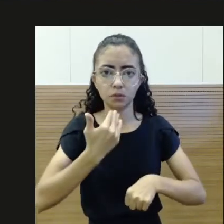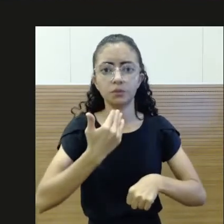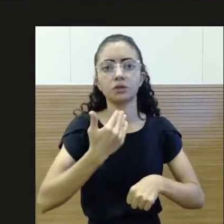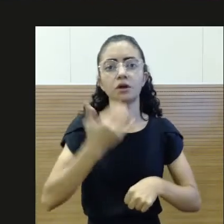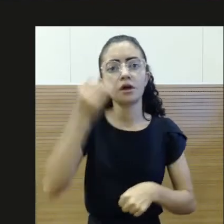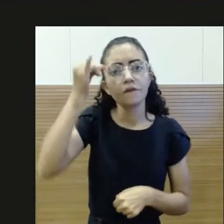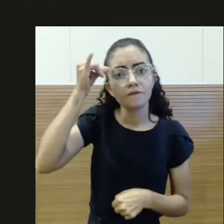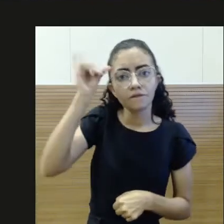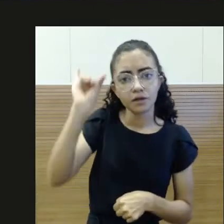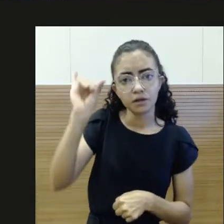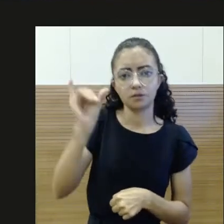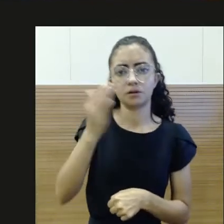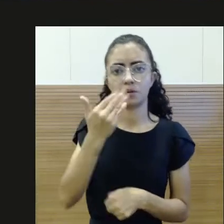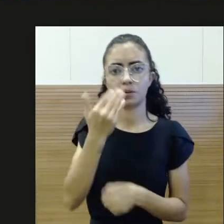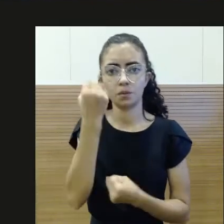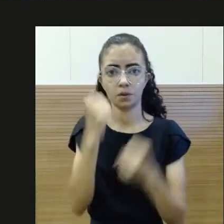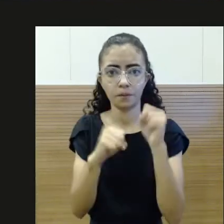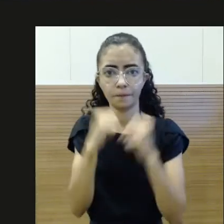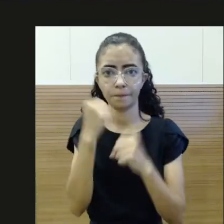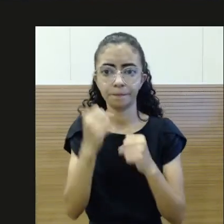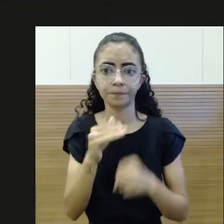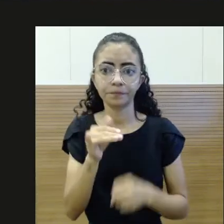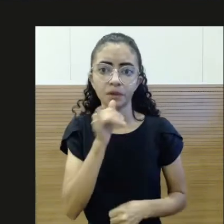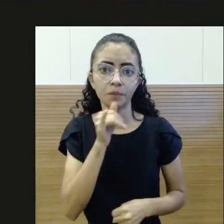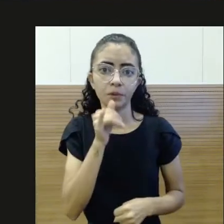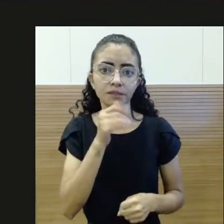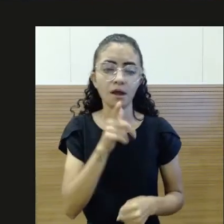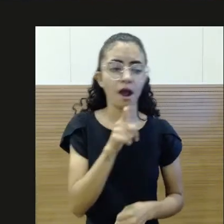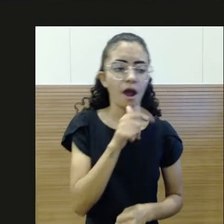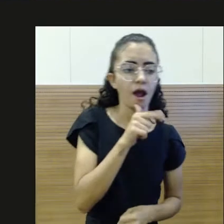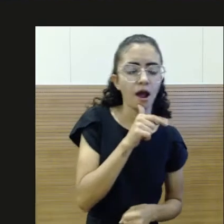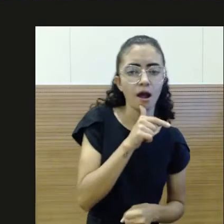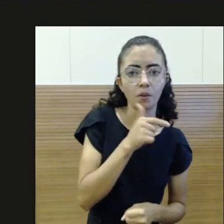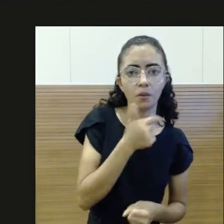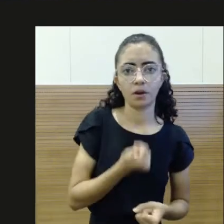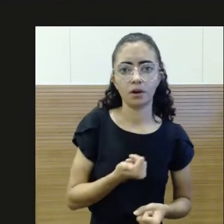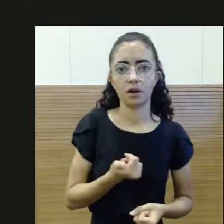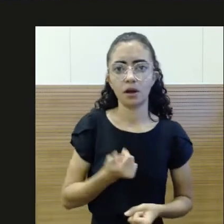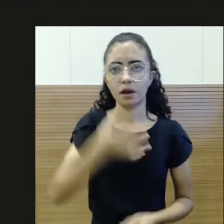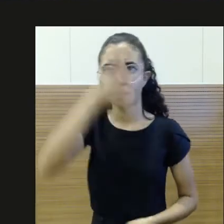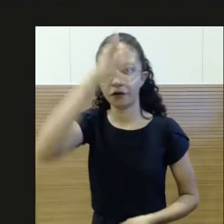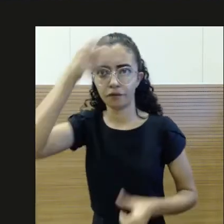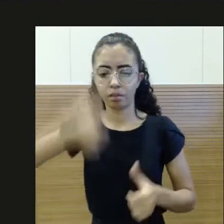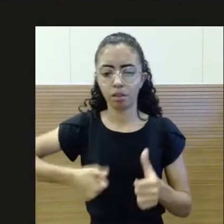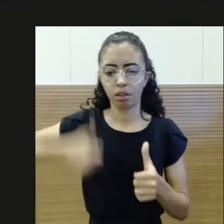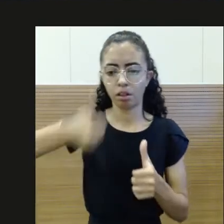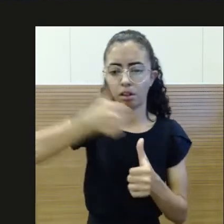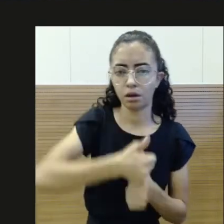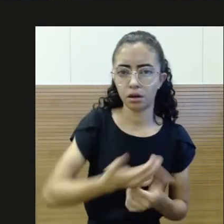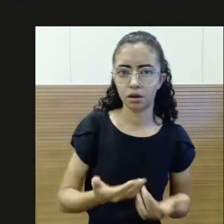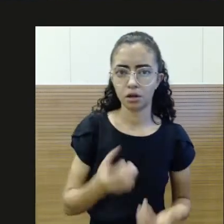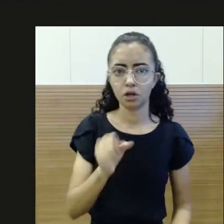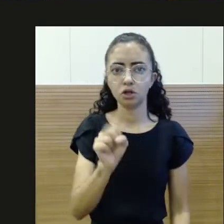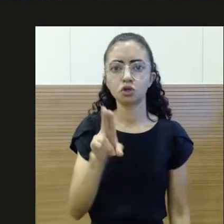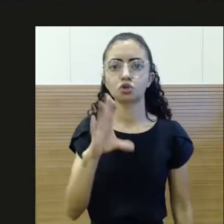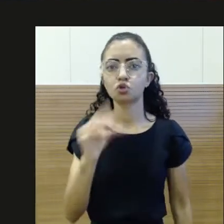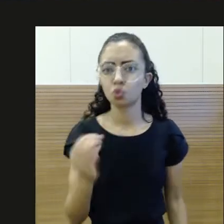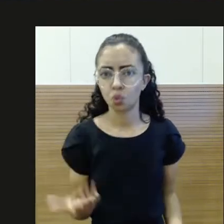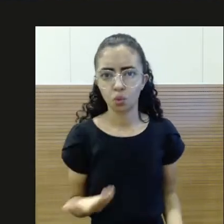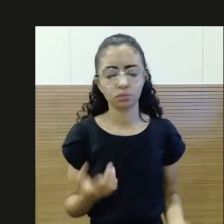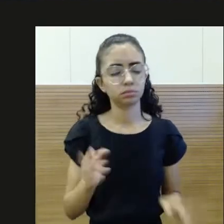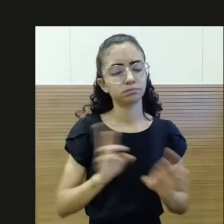ultraprocessados. Por exemplo, não substitua água, leite, fruta por refrigerantes, bebidas lácteas ou biscoito, né?